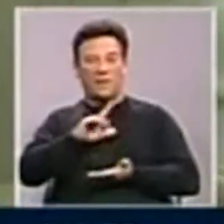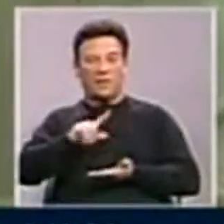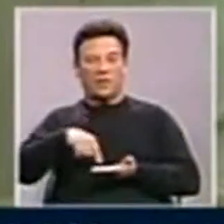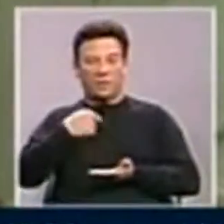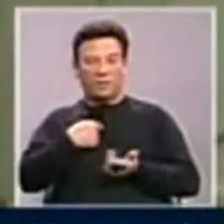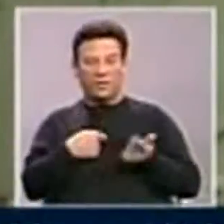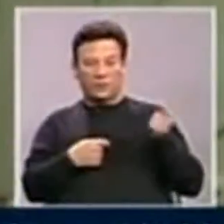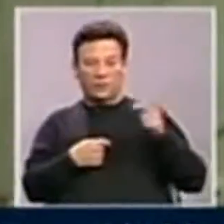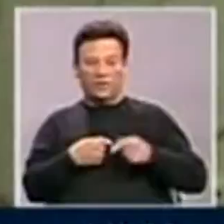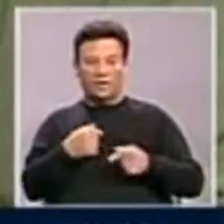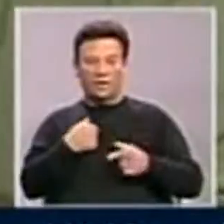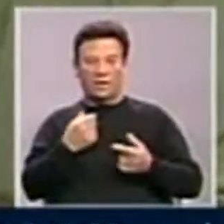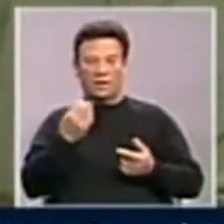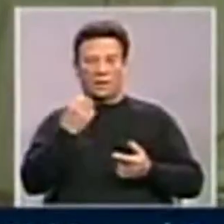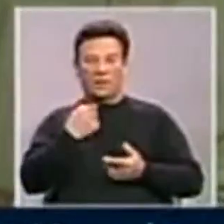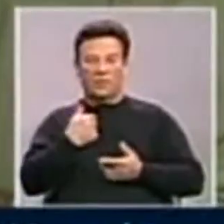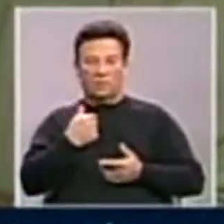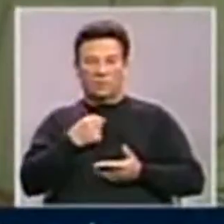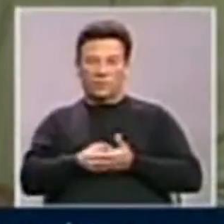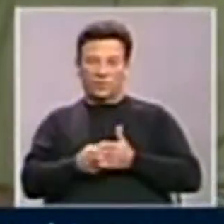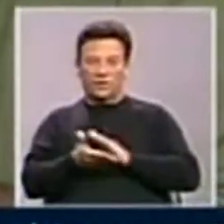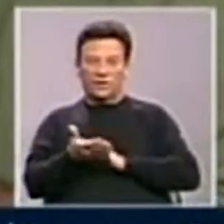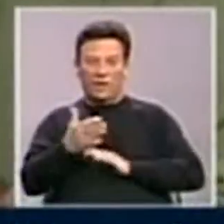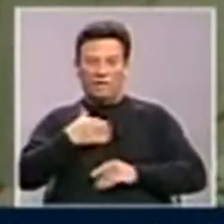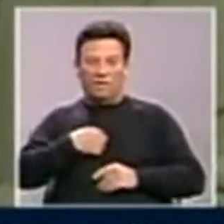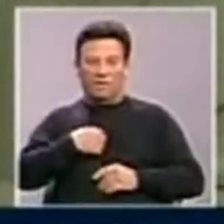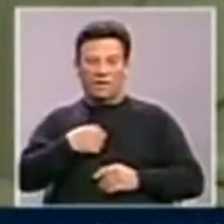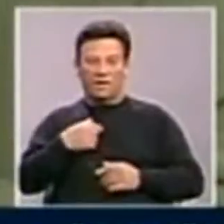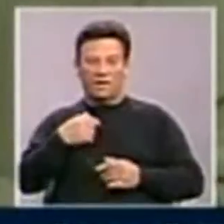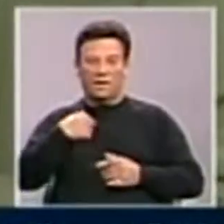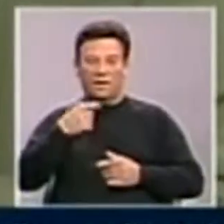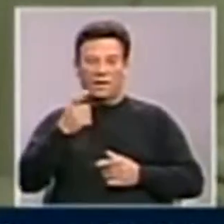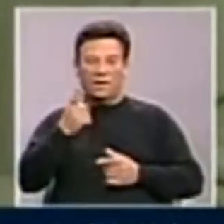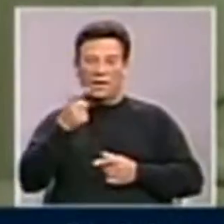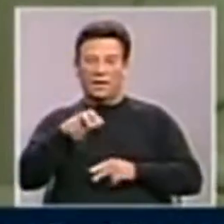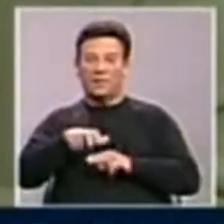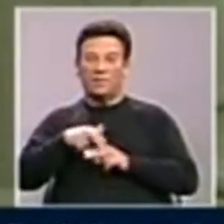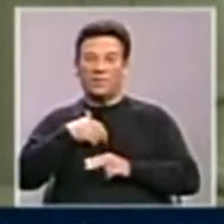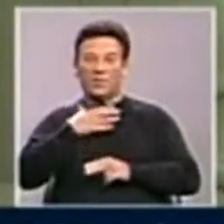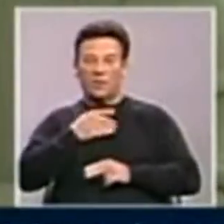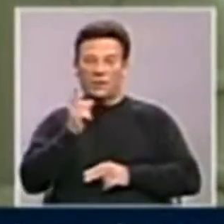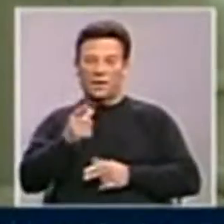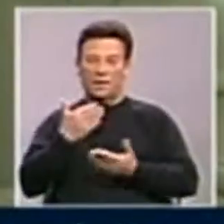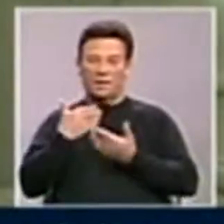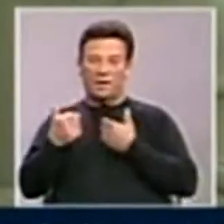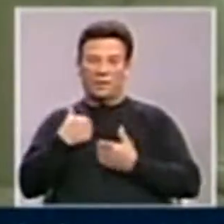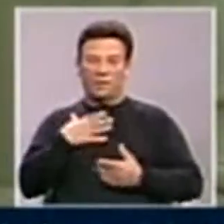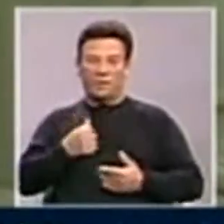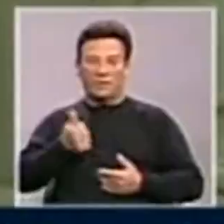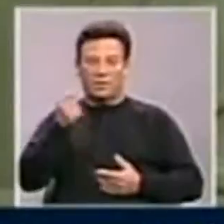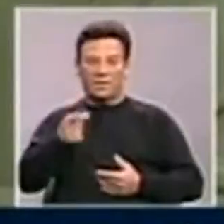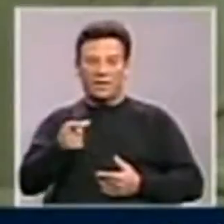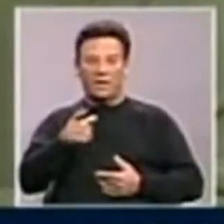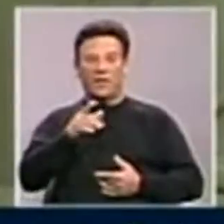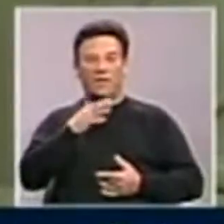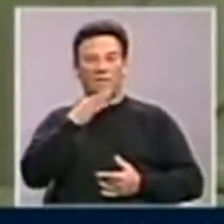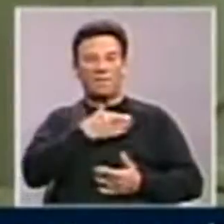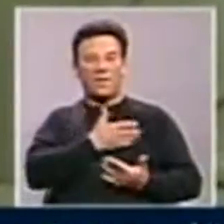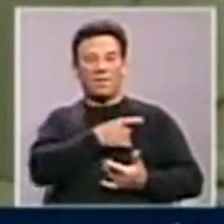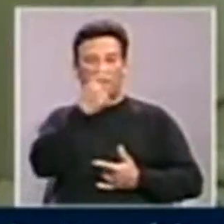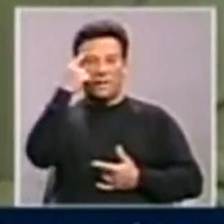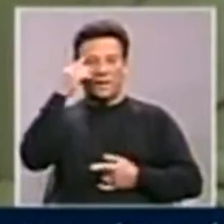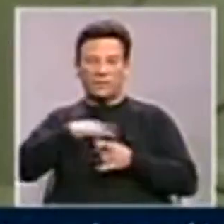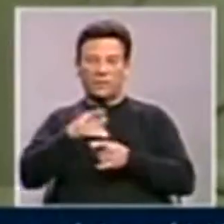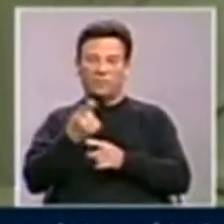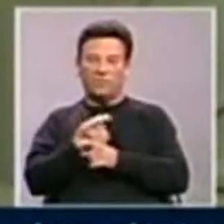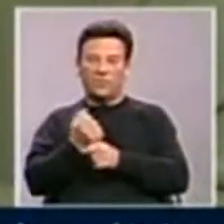depois vim para aqui, enfim, inscrevi-me e se há disciplina que eu gosto, o teatro é realmente a que eu mais gosto. O que é que a família pensa agora de começar